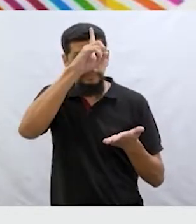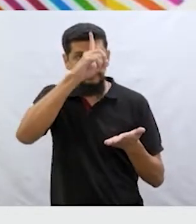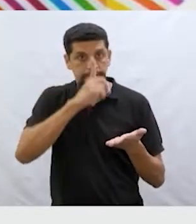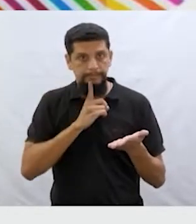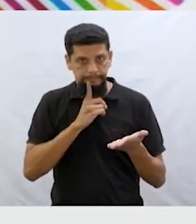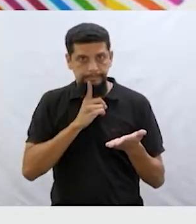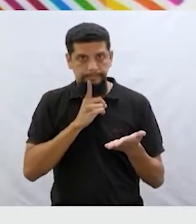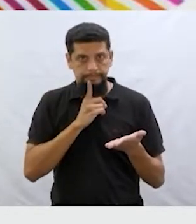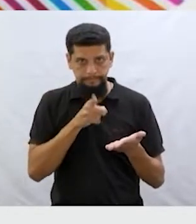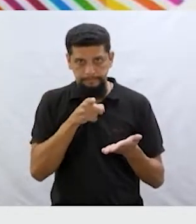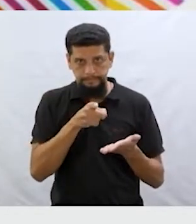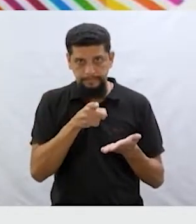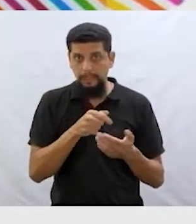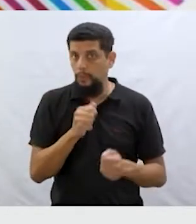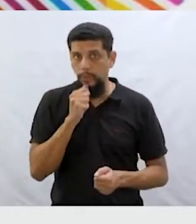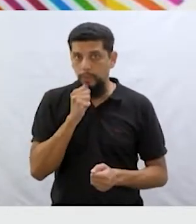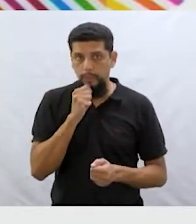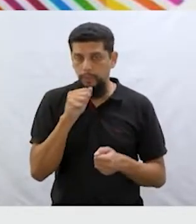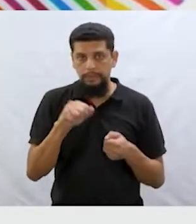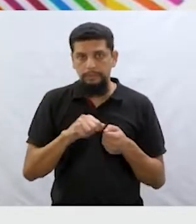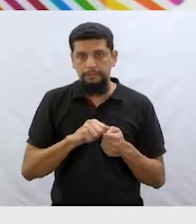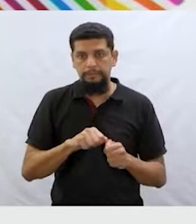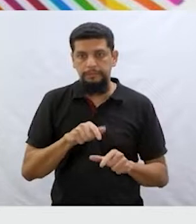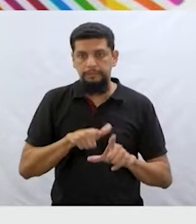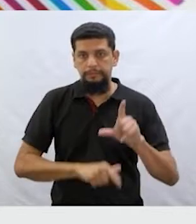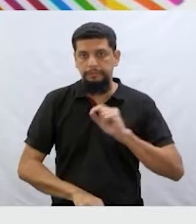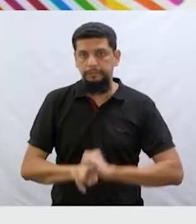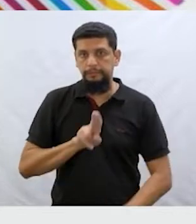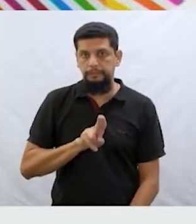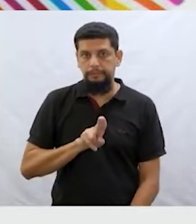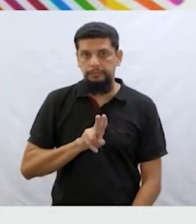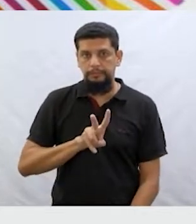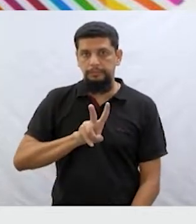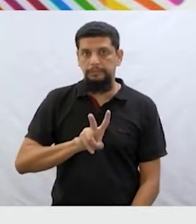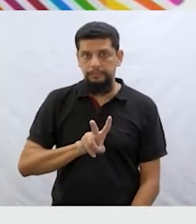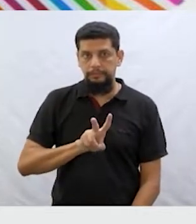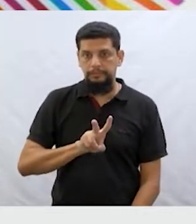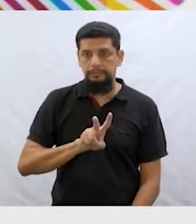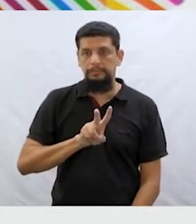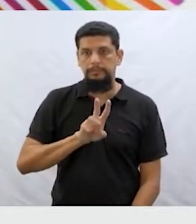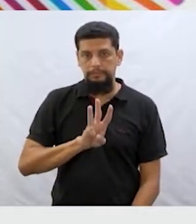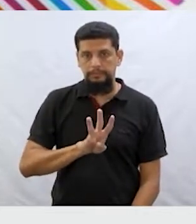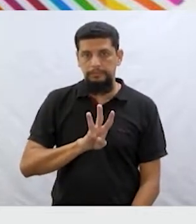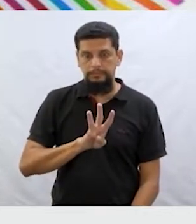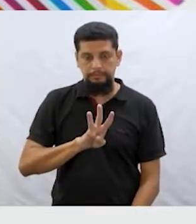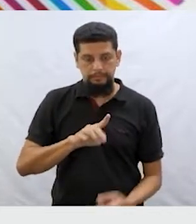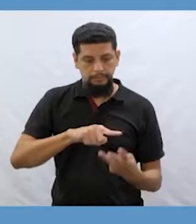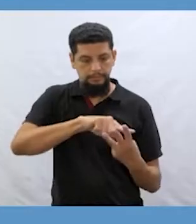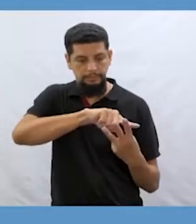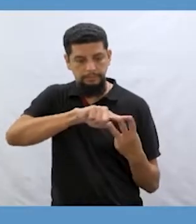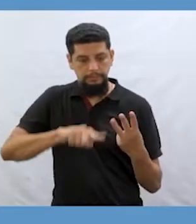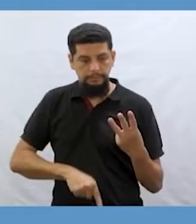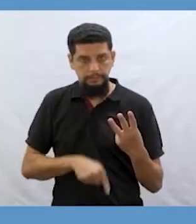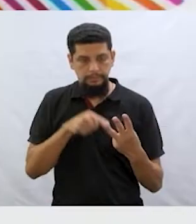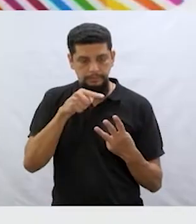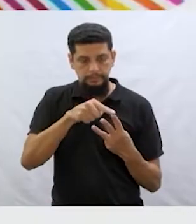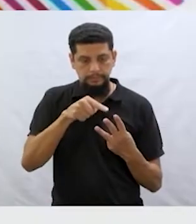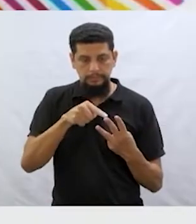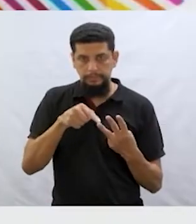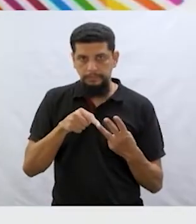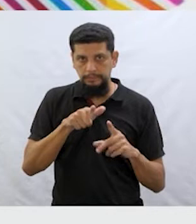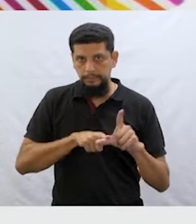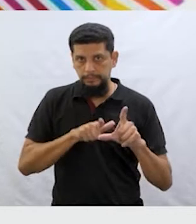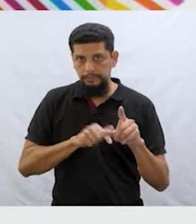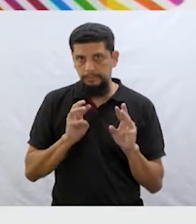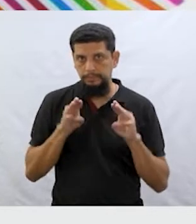vamos confeccionar ainda, vocês ainda não fizeram, que é a letra U, o V e o W. Então, essas